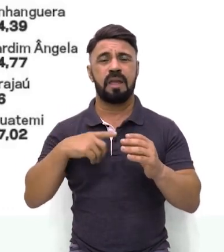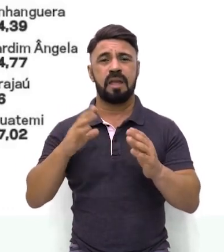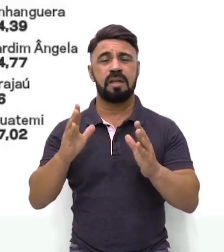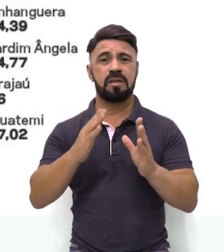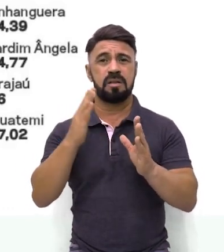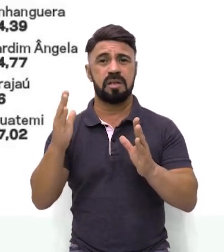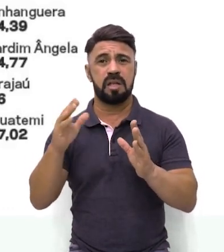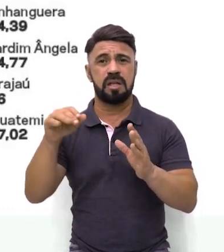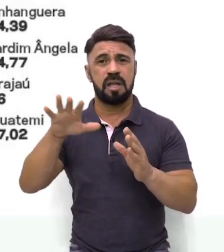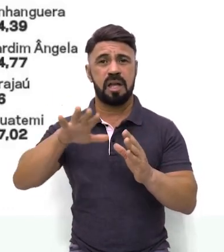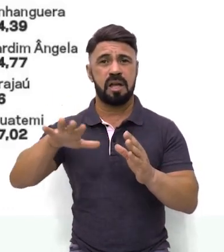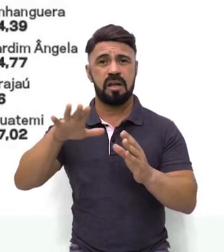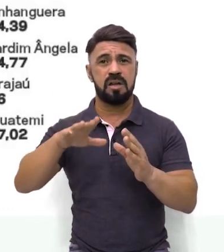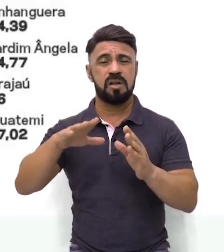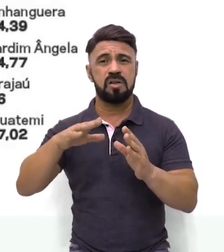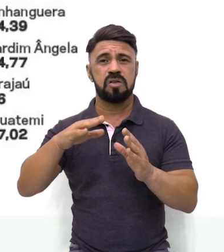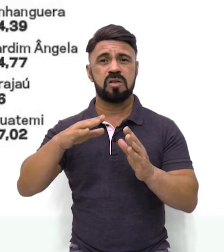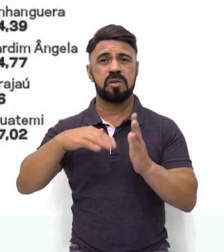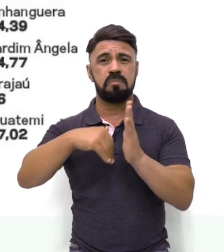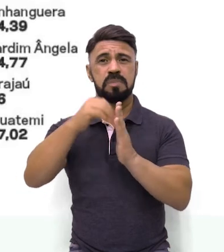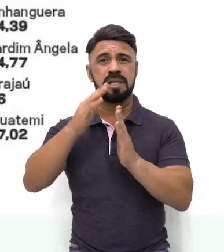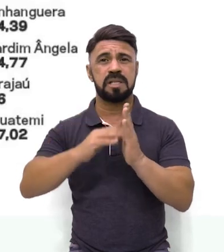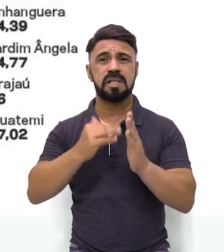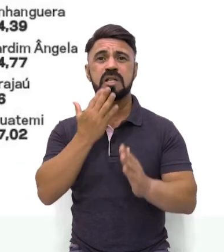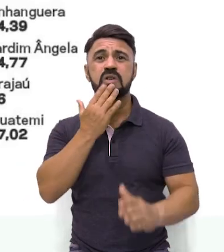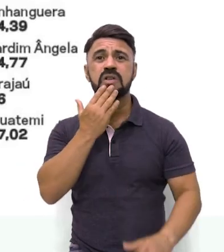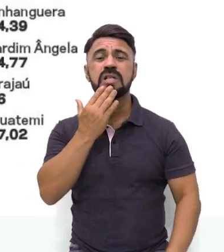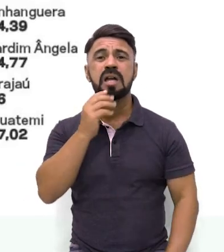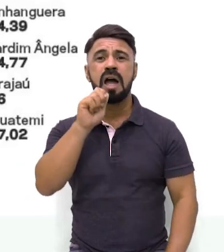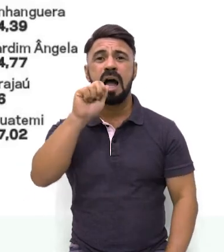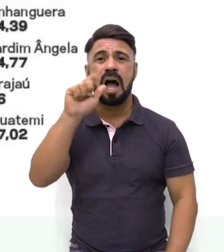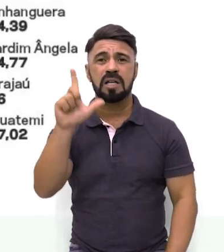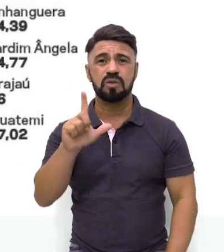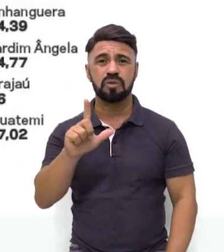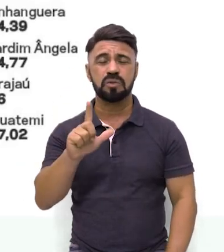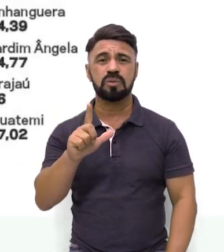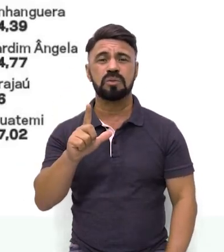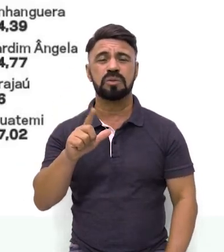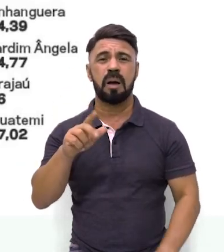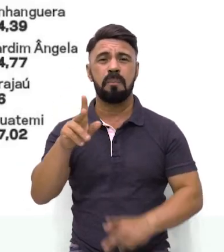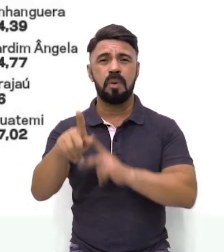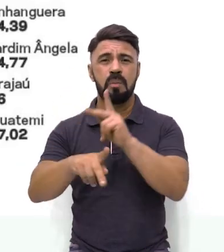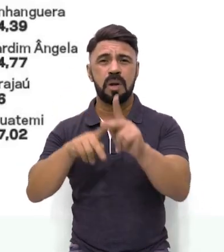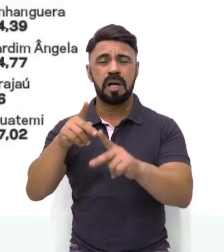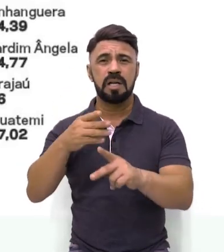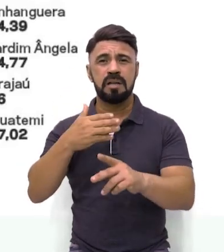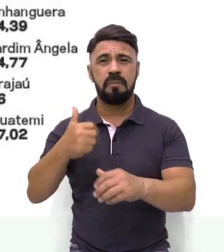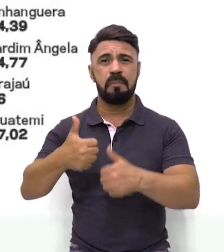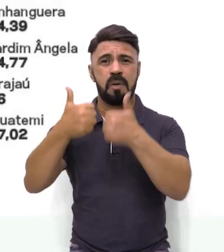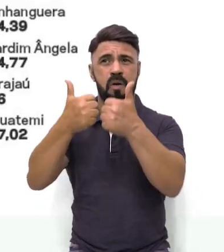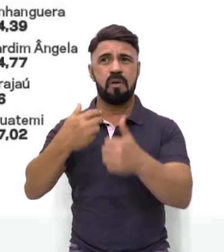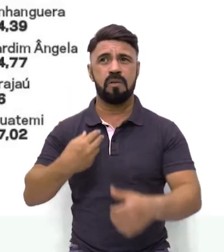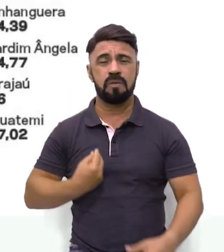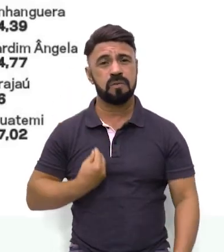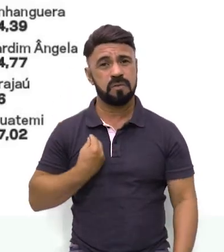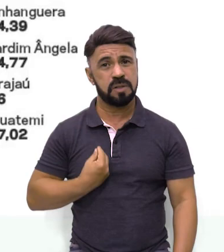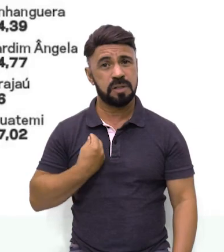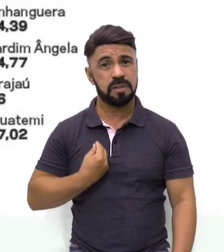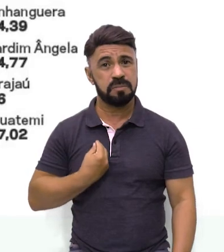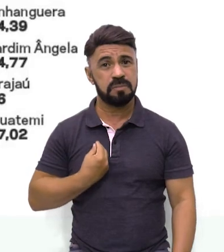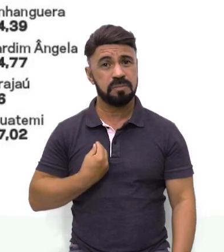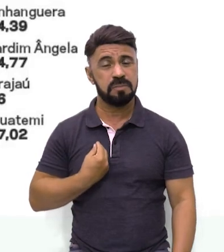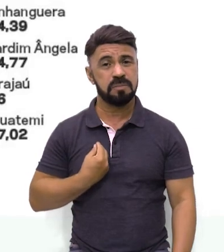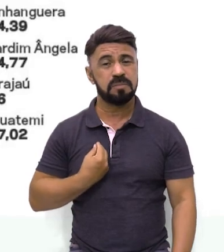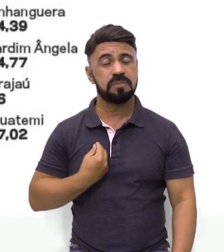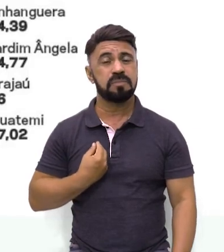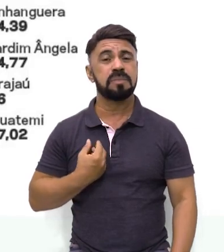estão, nas regiões que estão pintadas de azul, a população tem uma qualidade de vida melhor e,